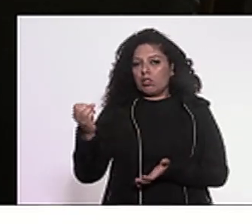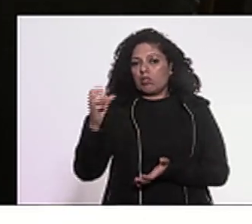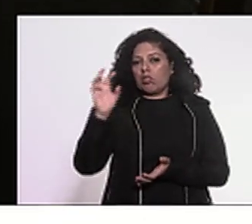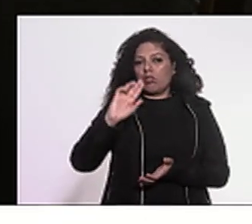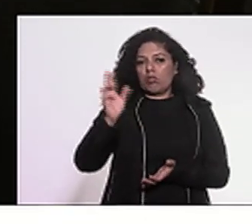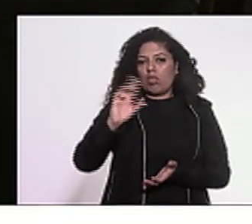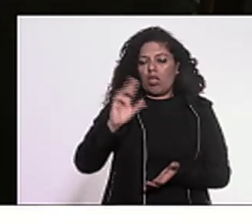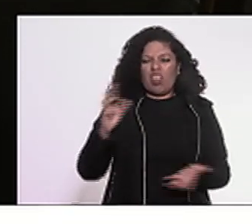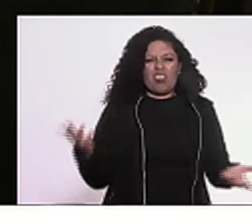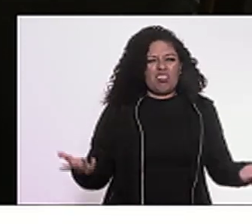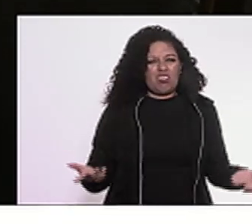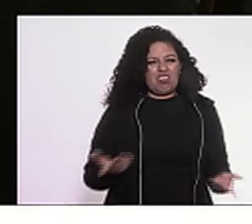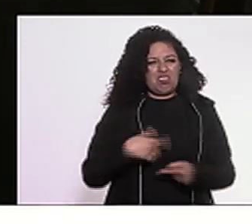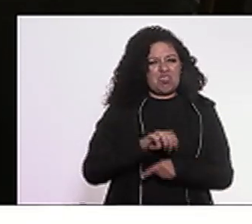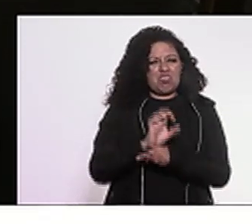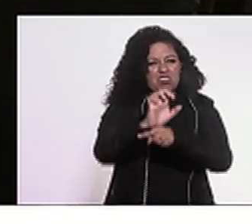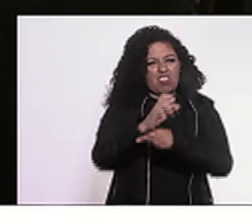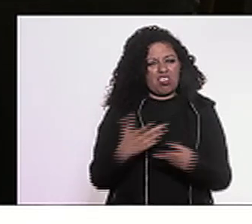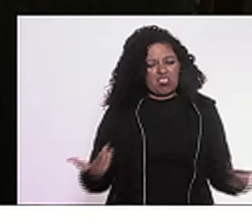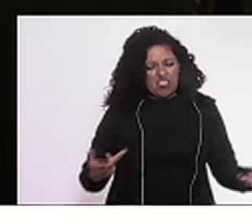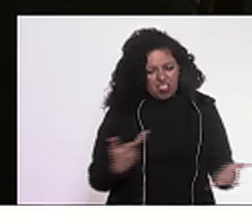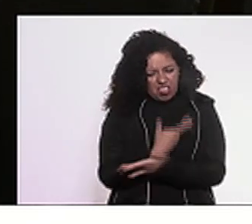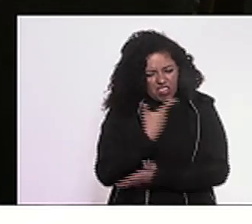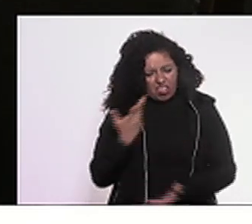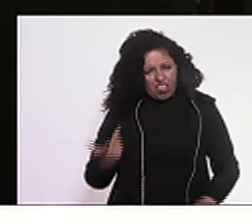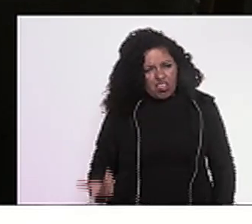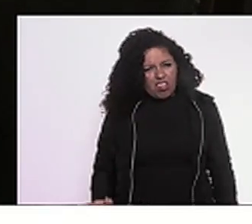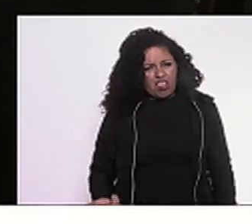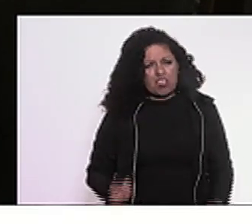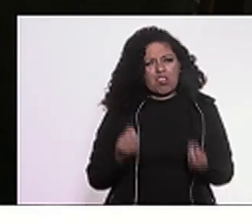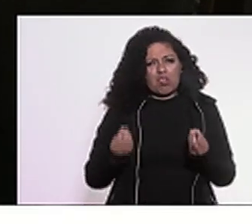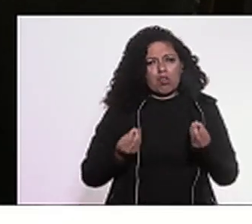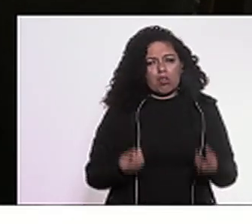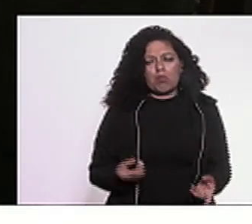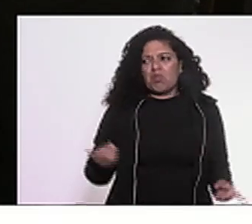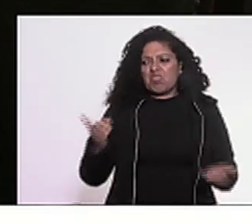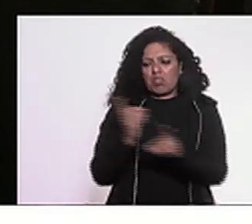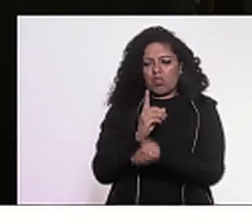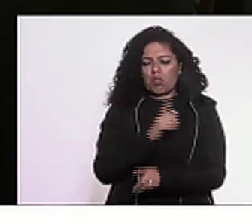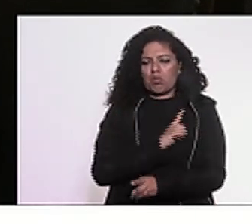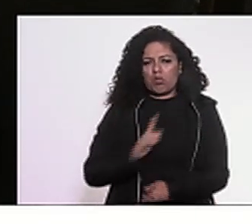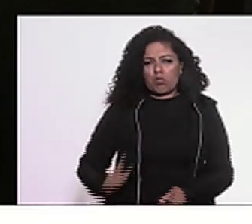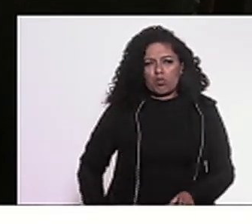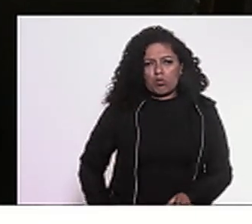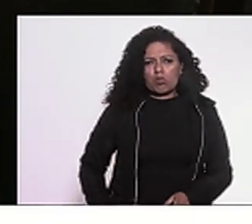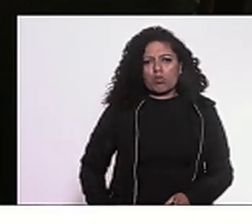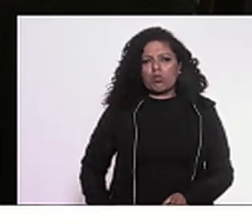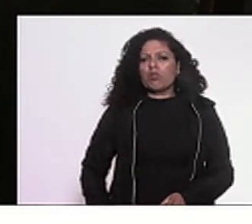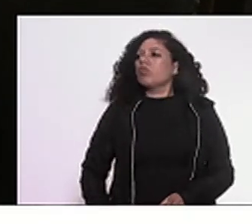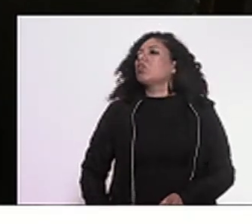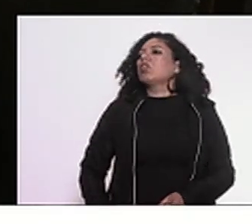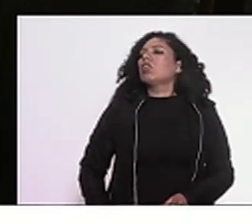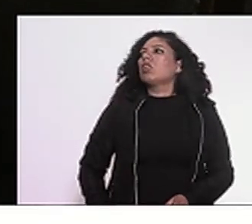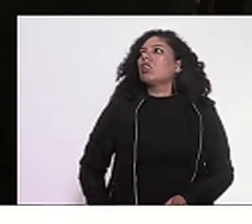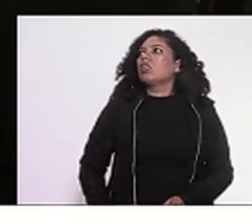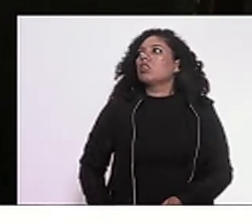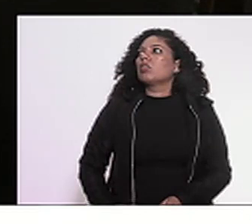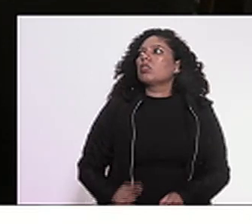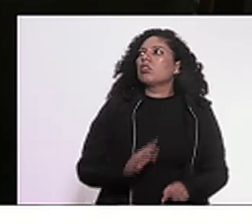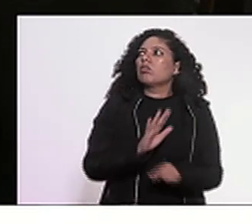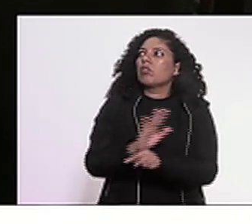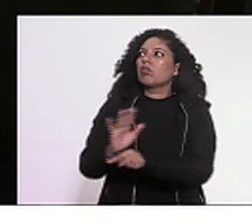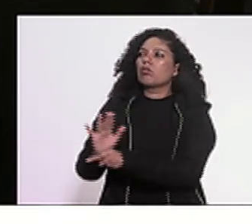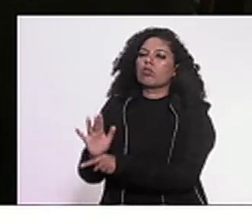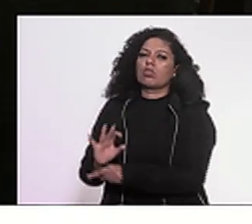imoral, é indecente. E a gente encontra esse governo, o amparo que ele vai dar. Ele fez